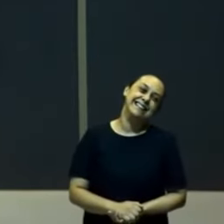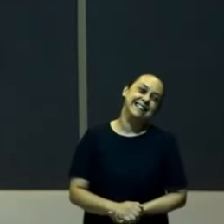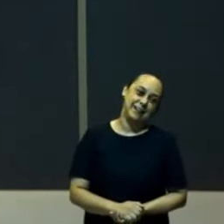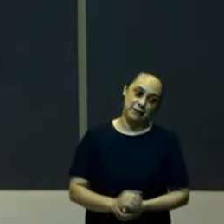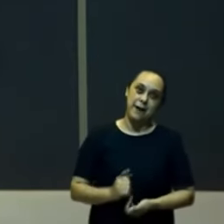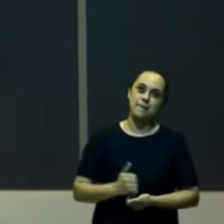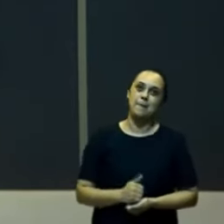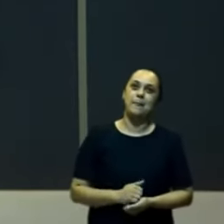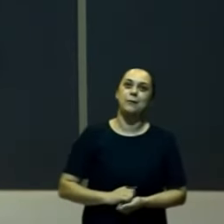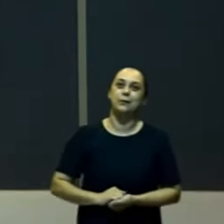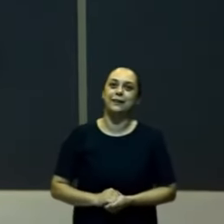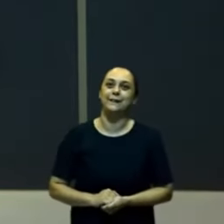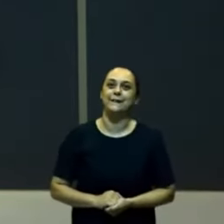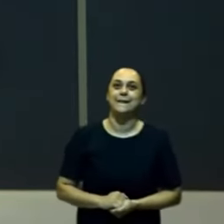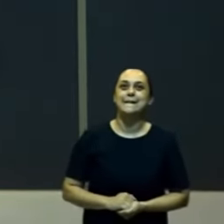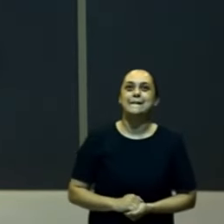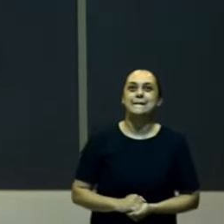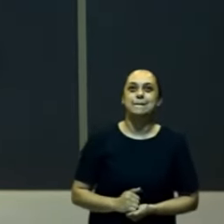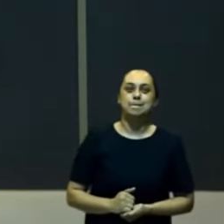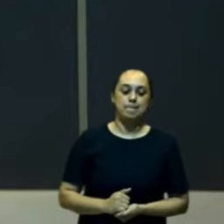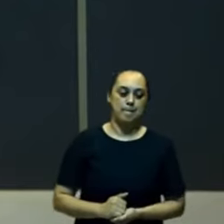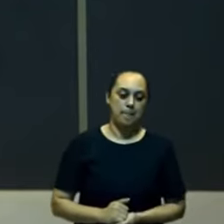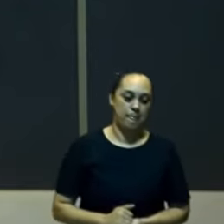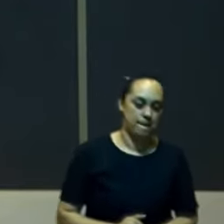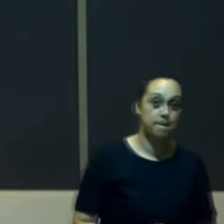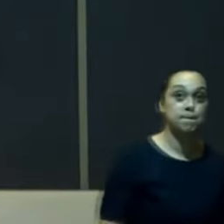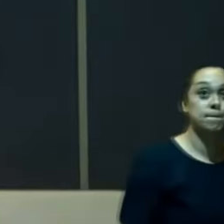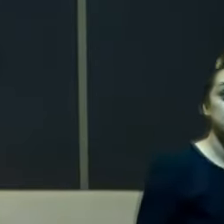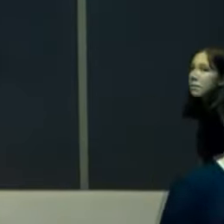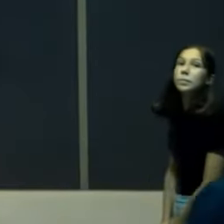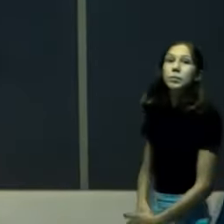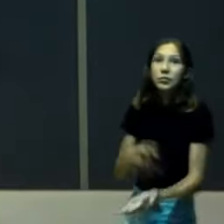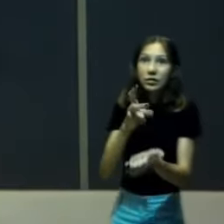Por isso que eu digo, se associe.